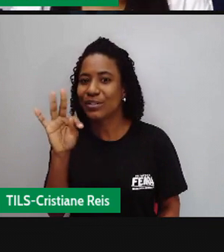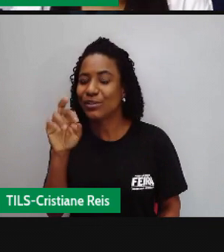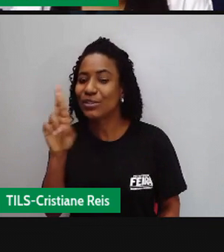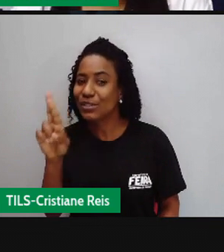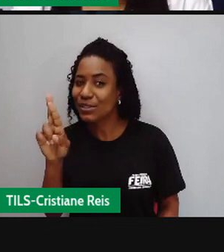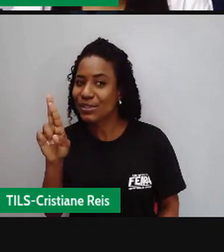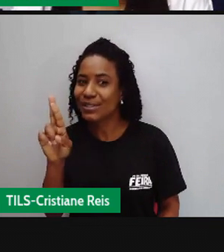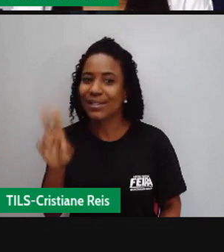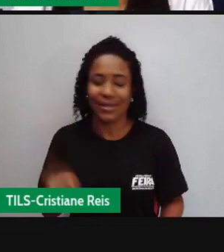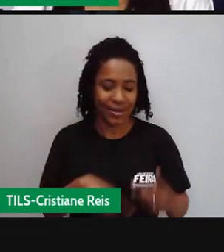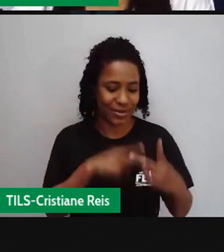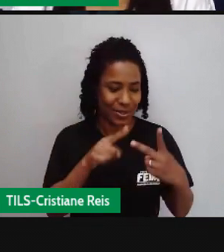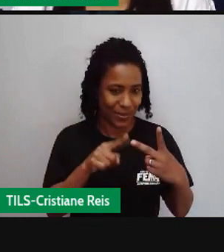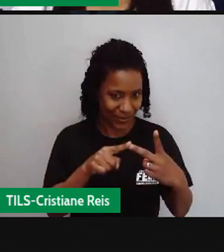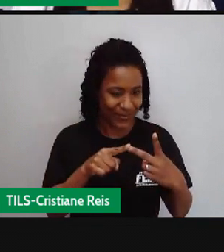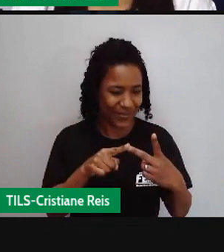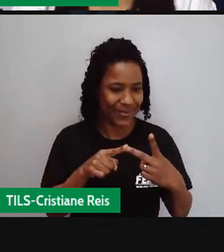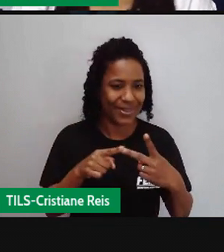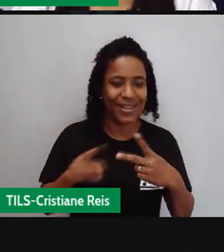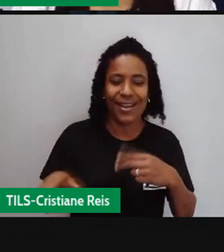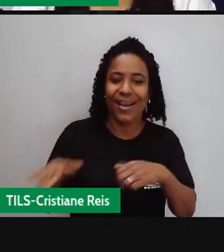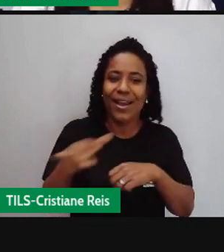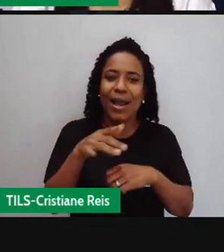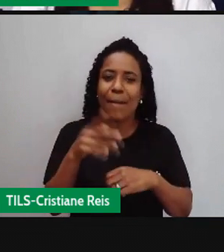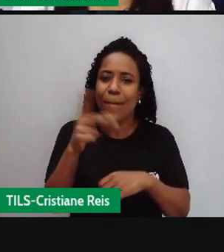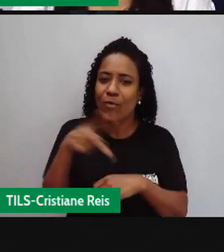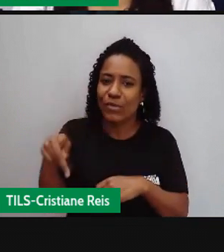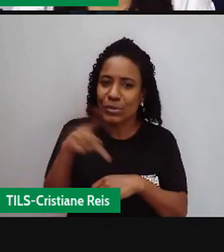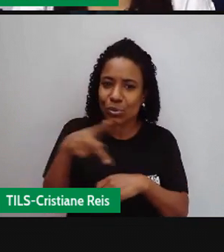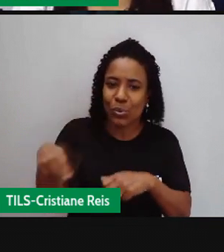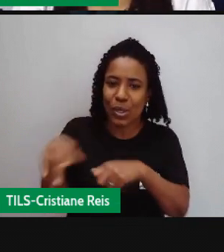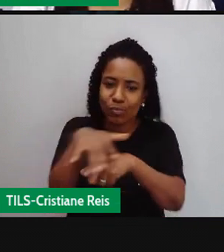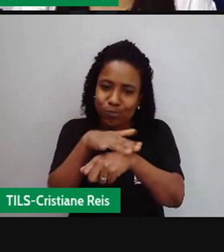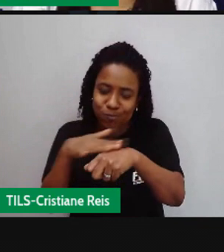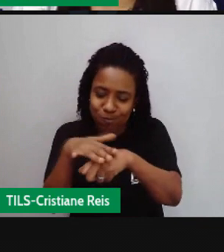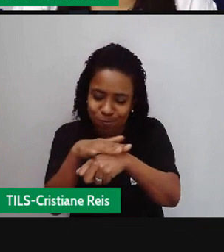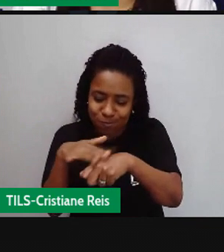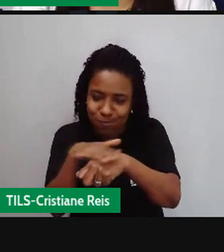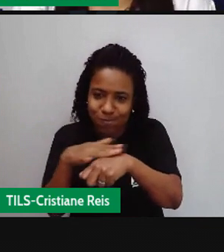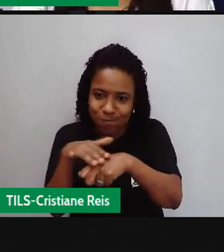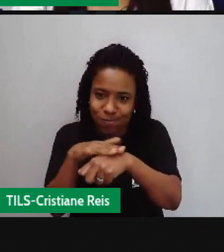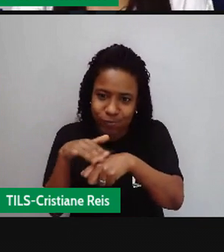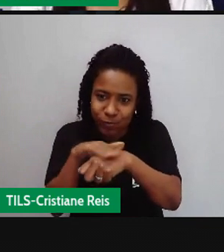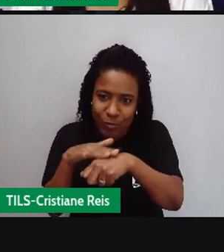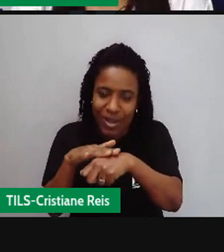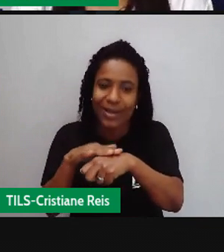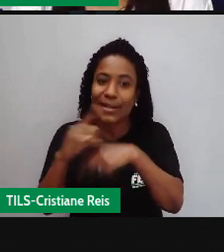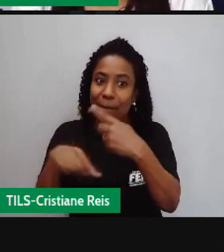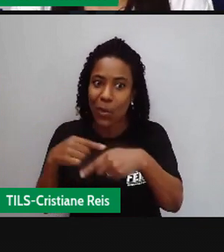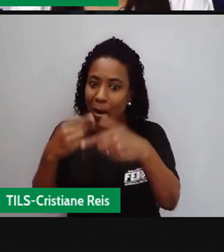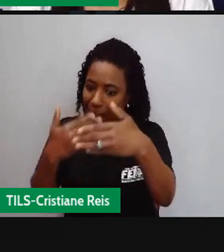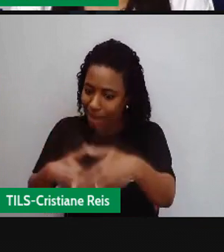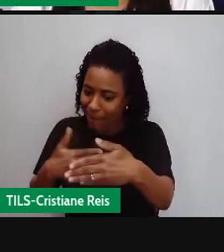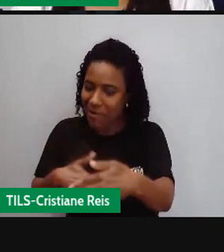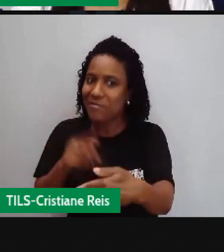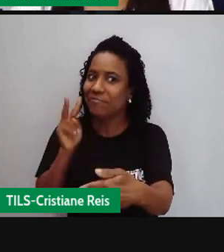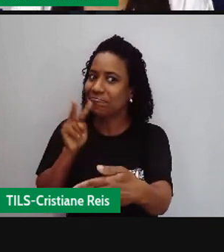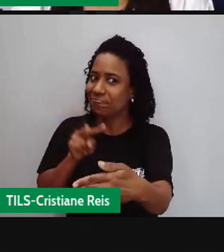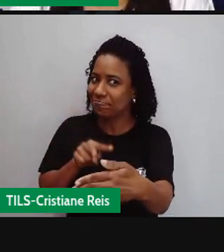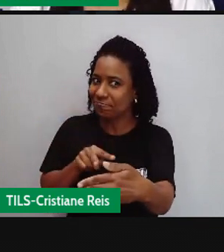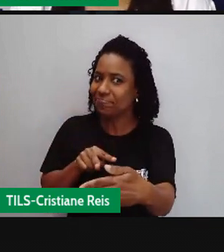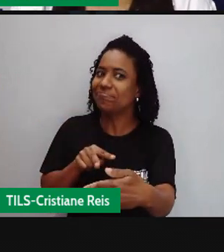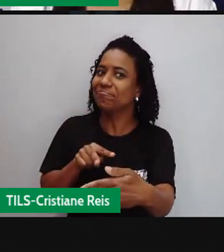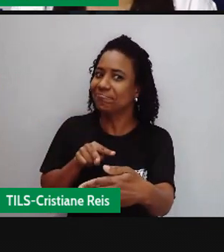professora, efeito na boa nota da prova. E aí, sortir ou surtir? Olha